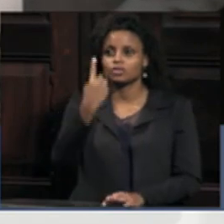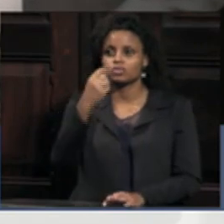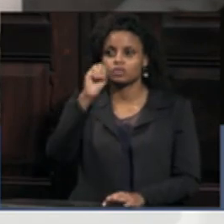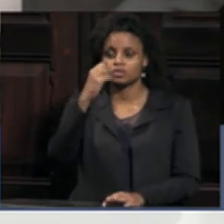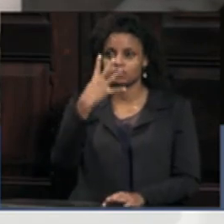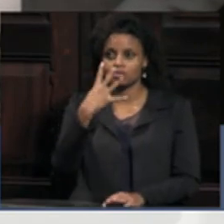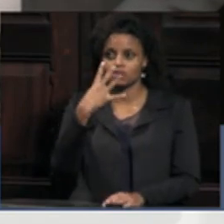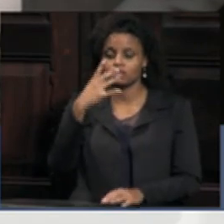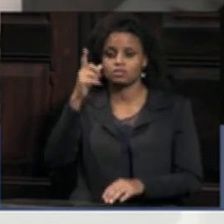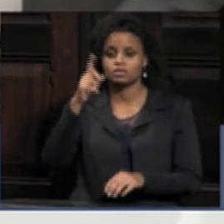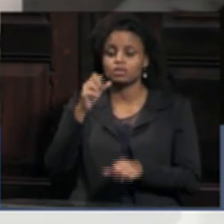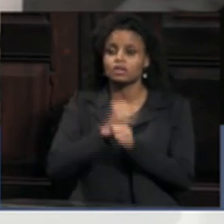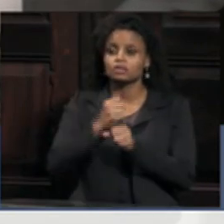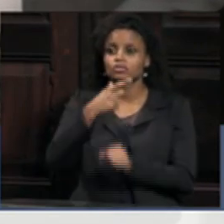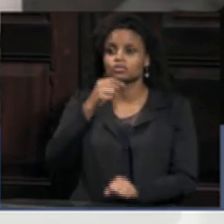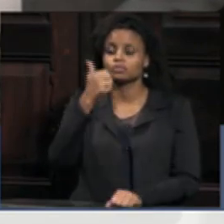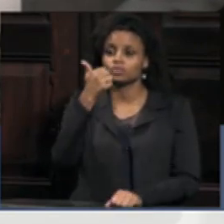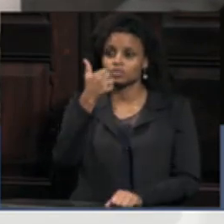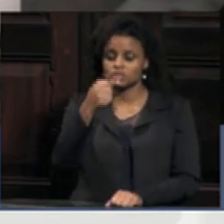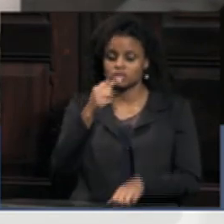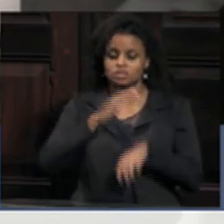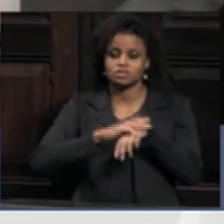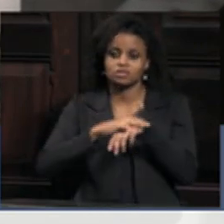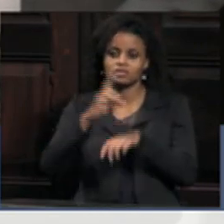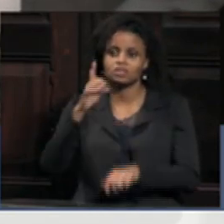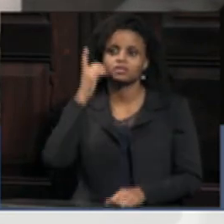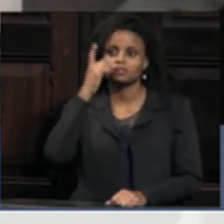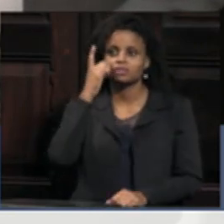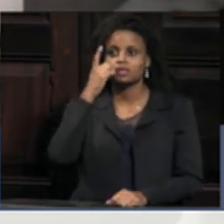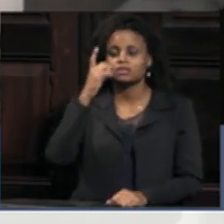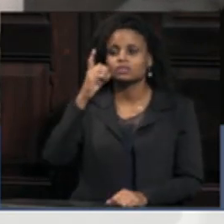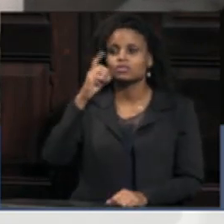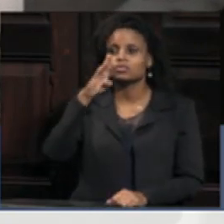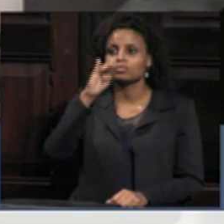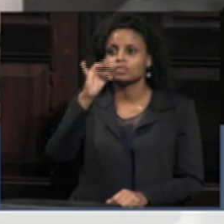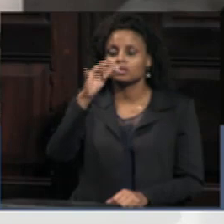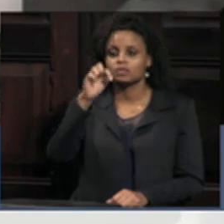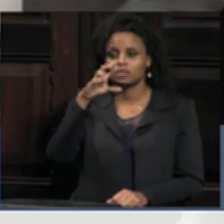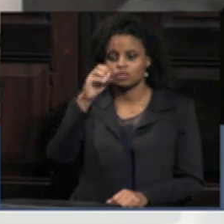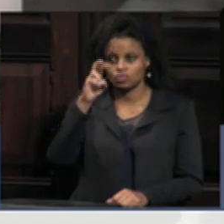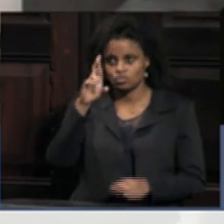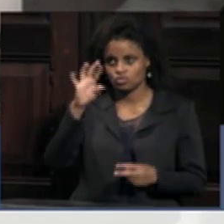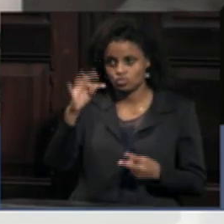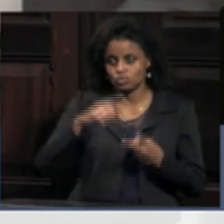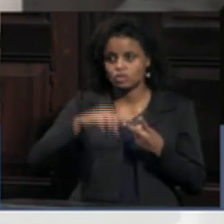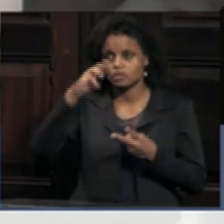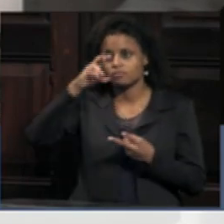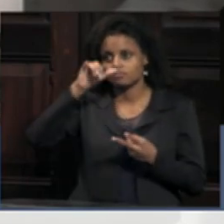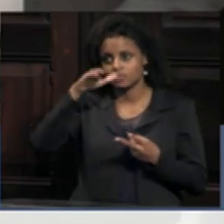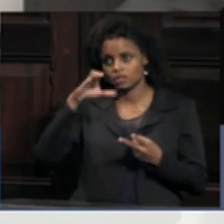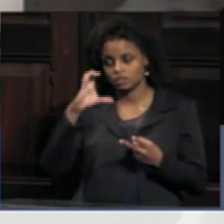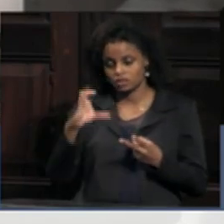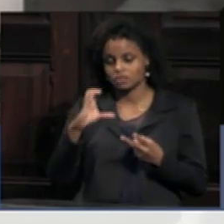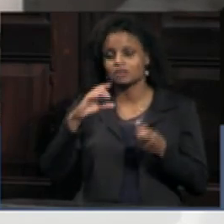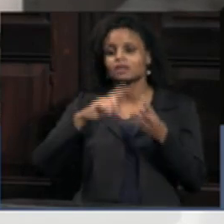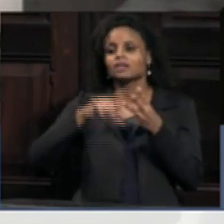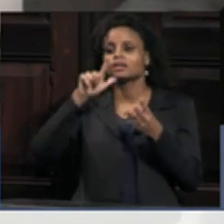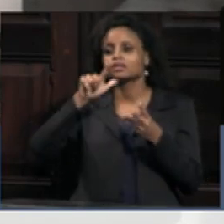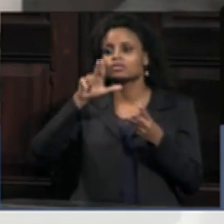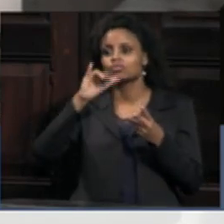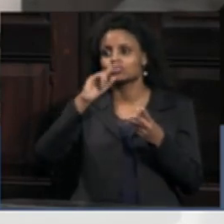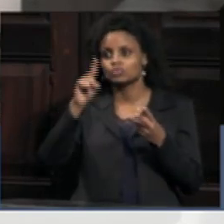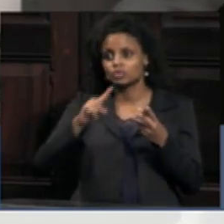3184/2017, autoria dos deputados Conte Bittencourt, Carlos Mink, Luiz Martins,